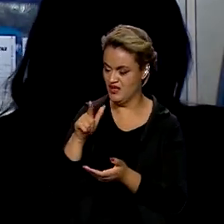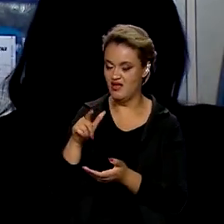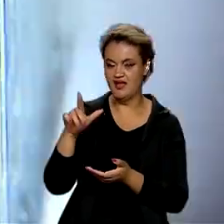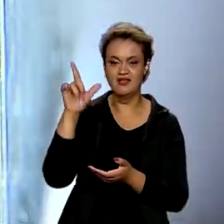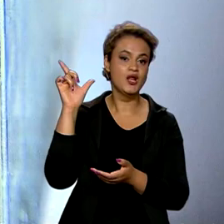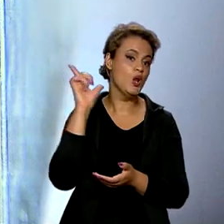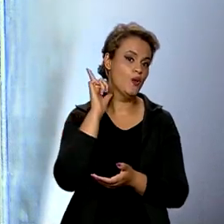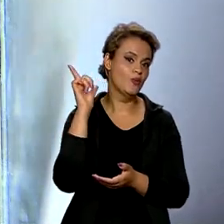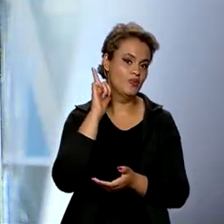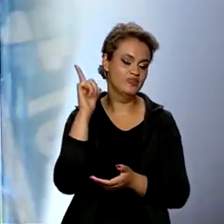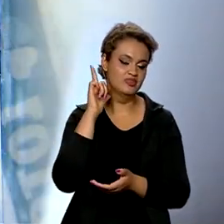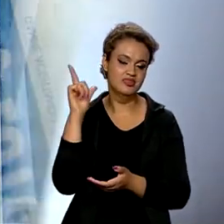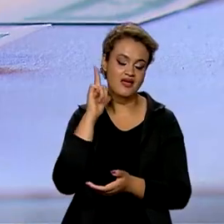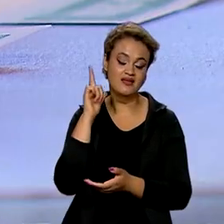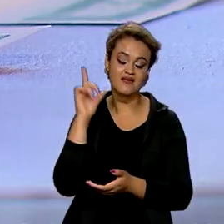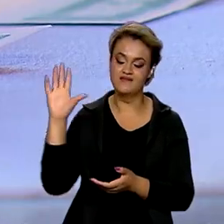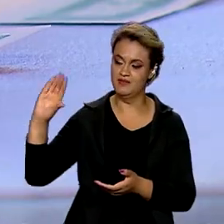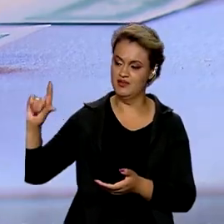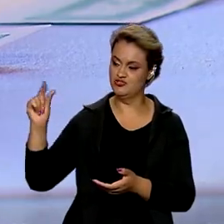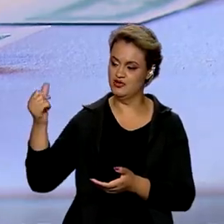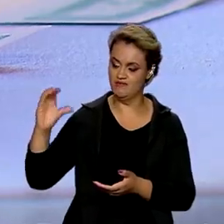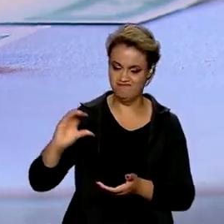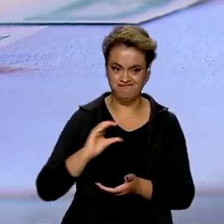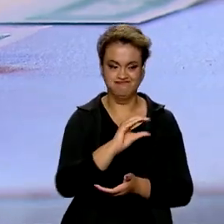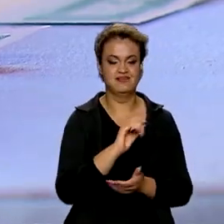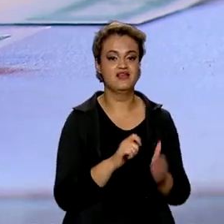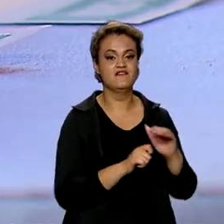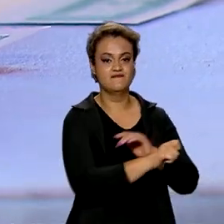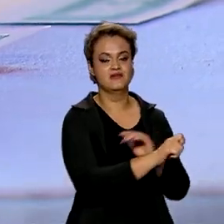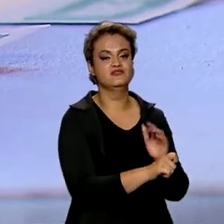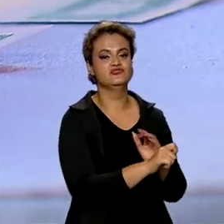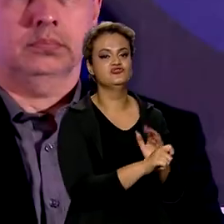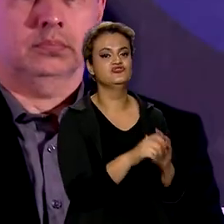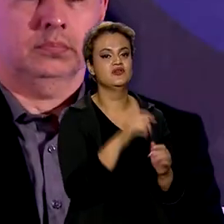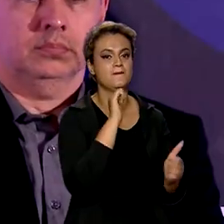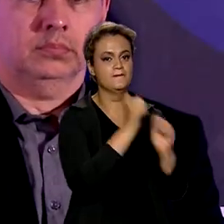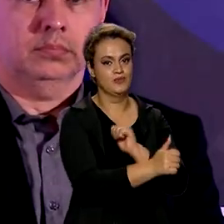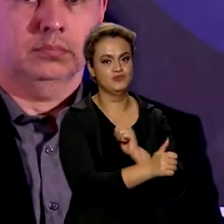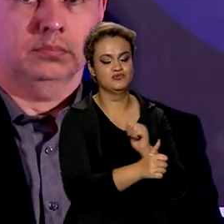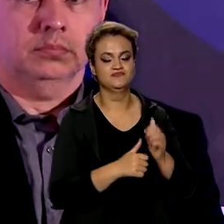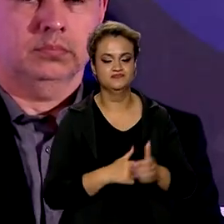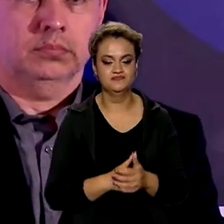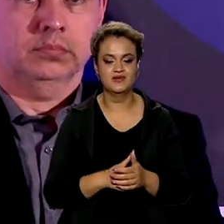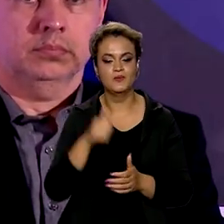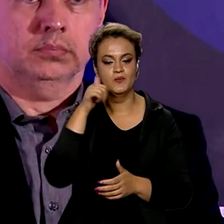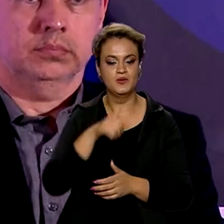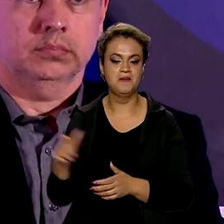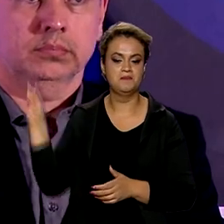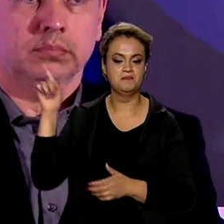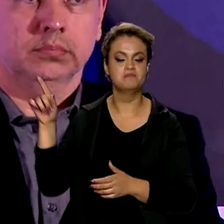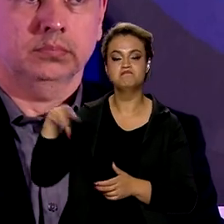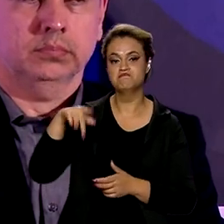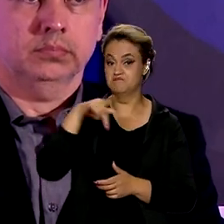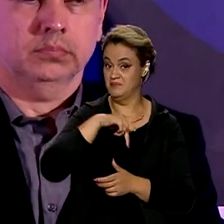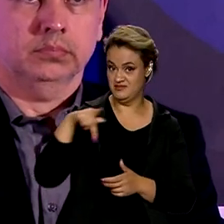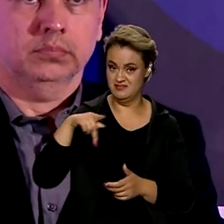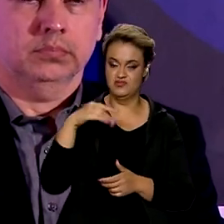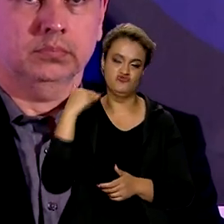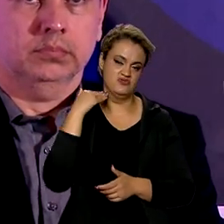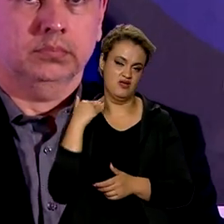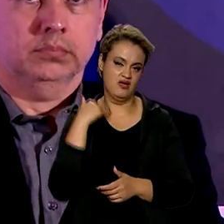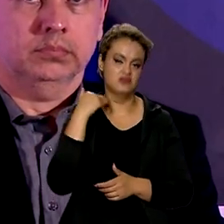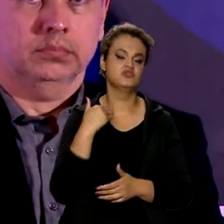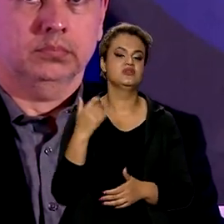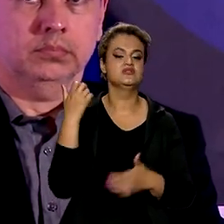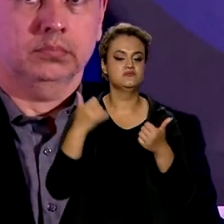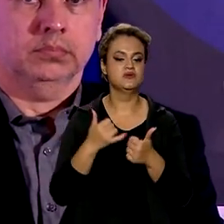forma de investimentos no esporte e em projetos sociais. A presidente da Caixa falou sobre a importância do papel do banco